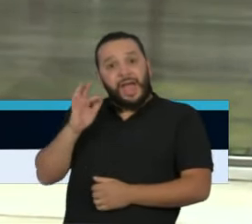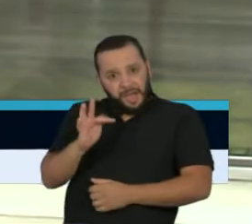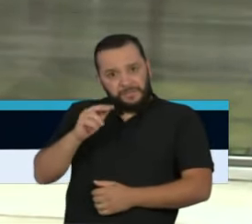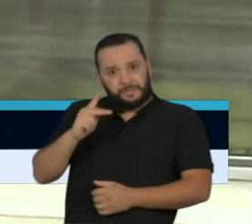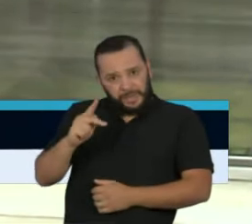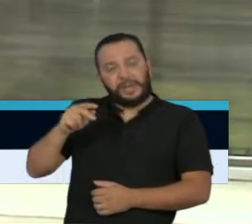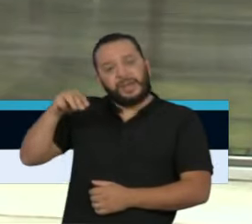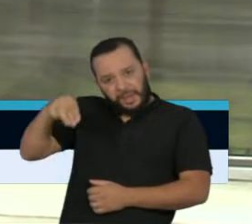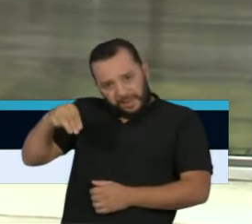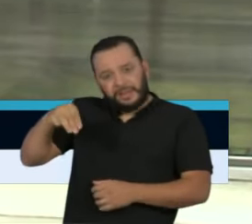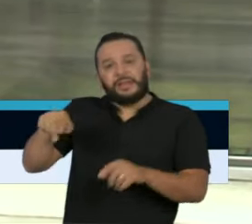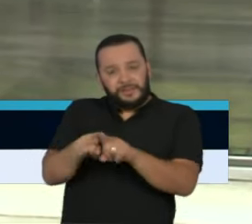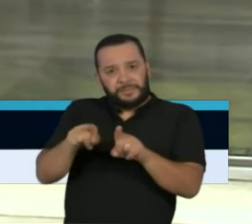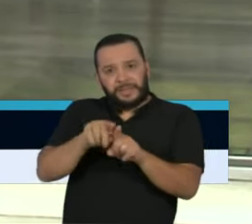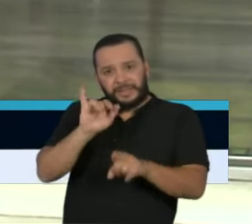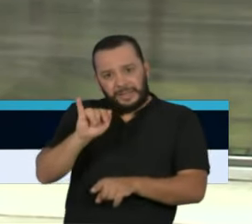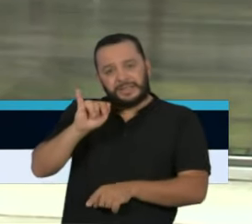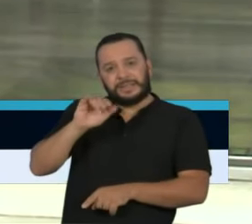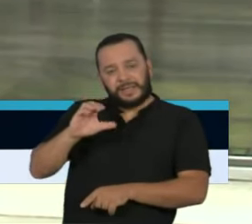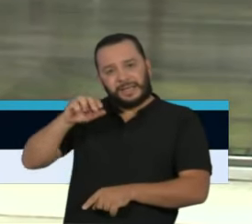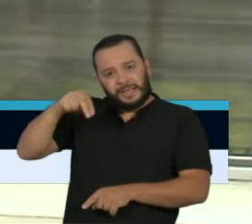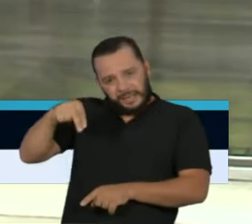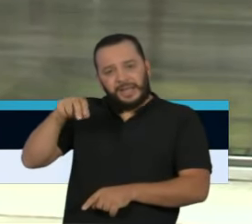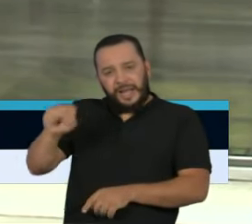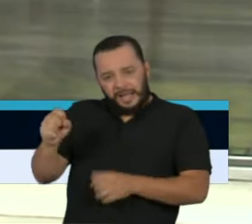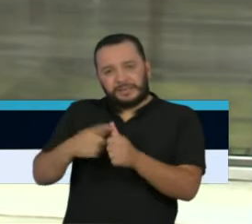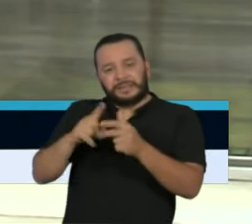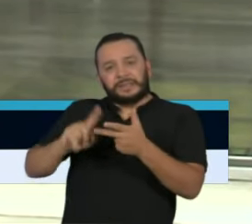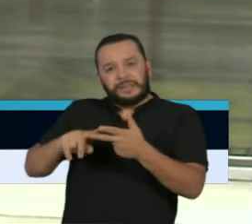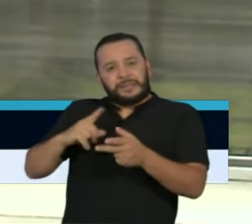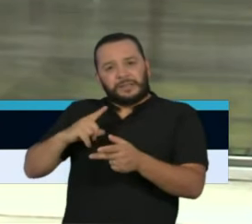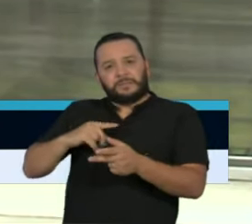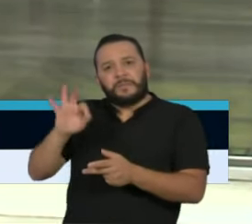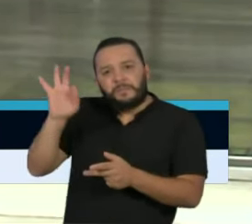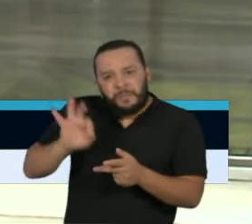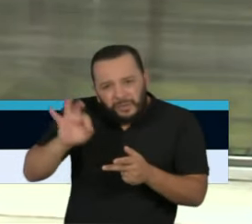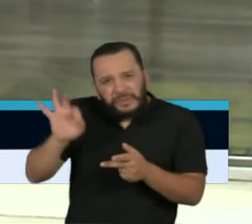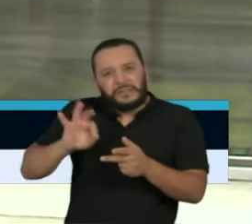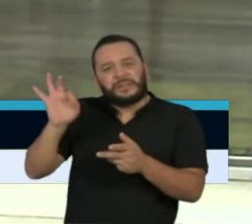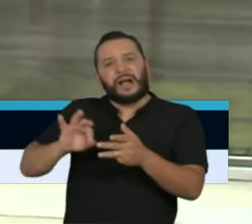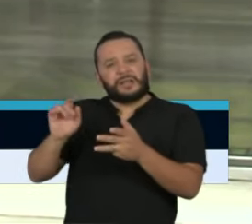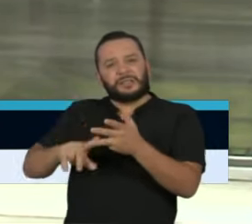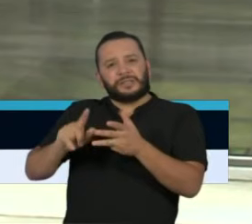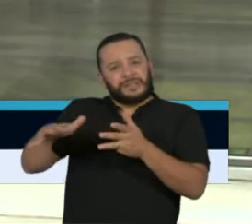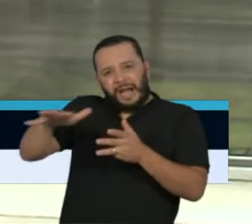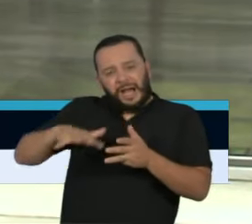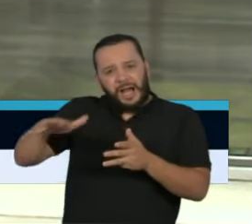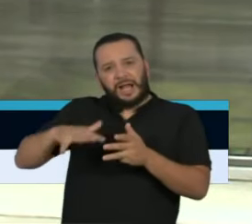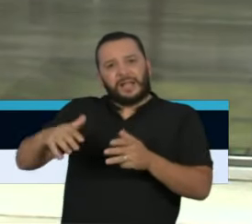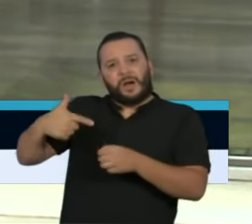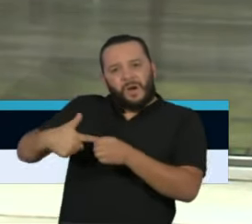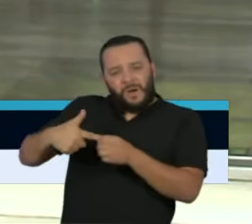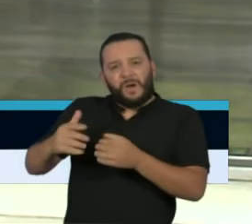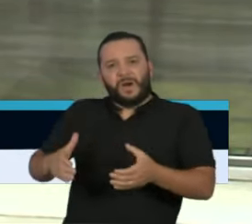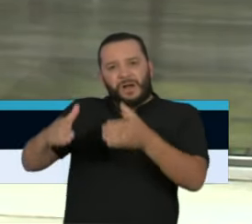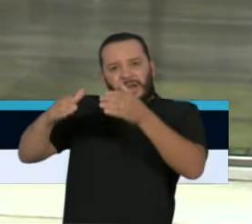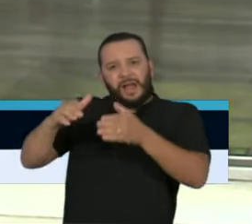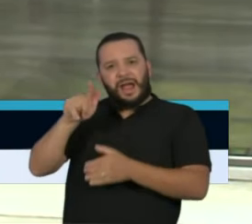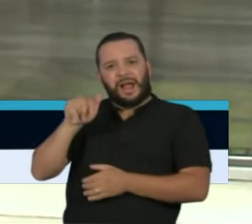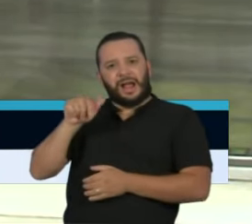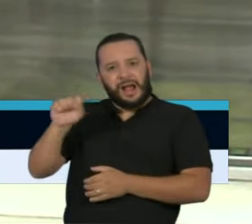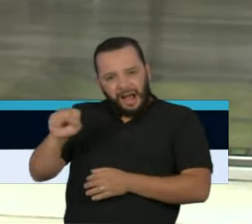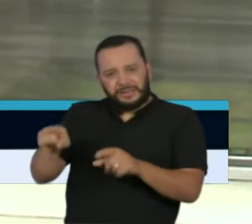o ICMS, royalties e participações especiais da atividade de óleo e gás, queda da safra, entre